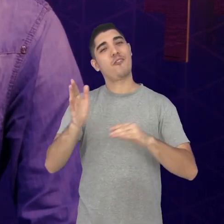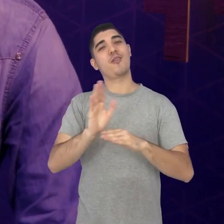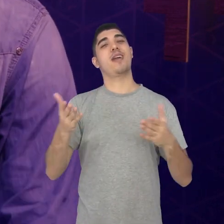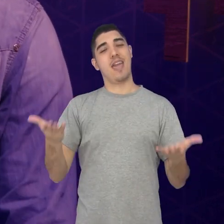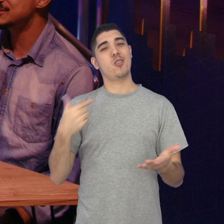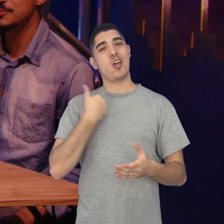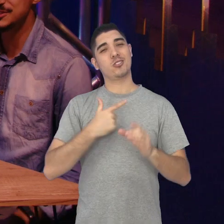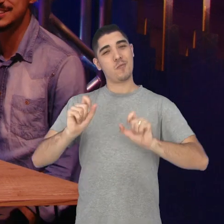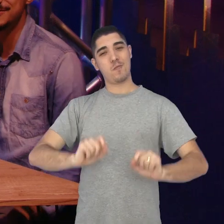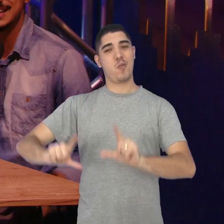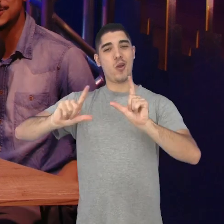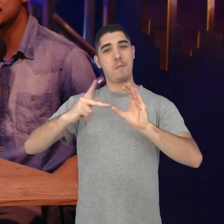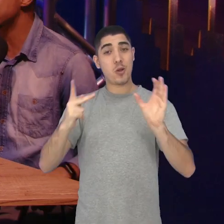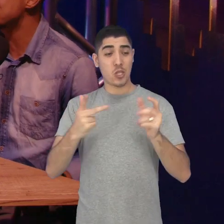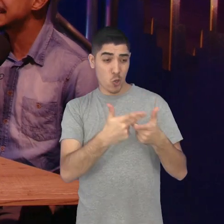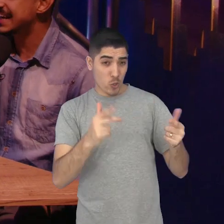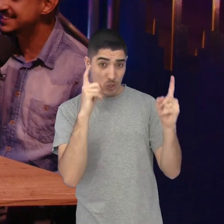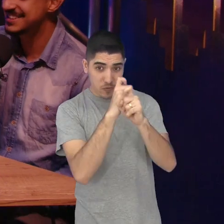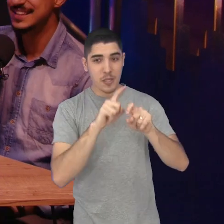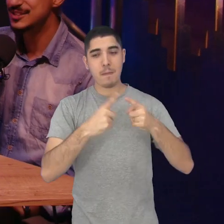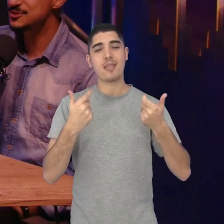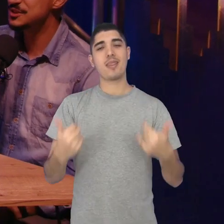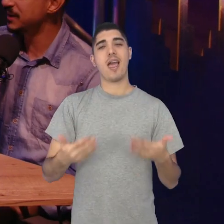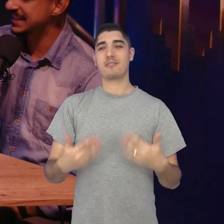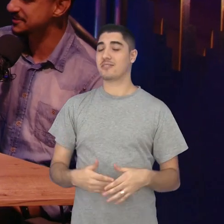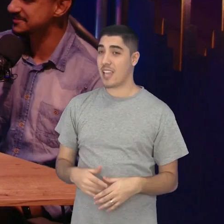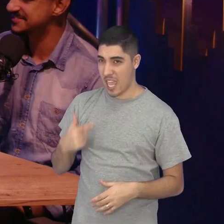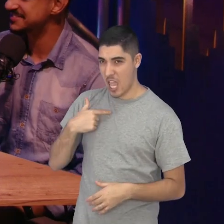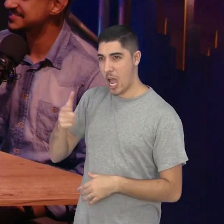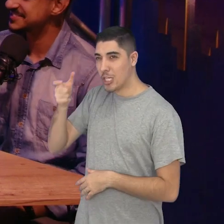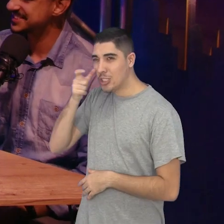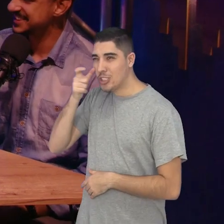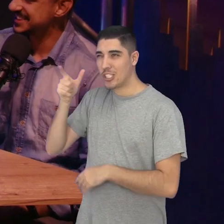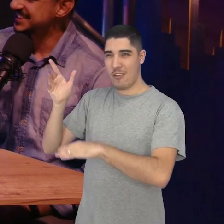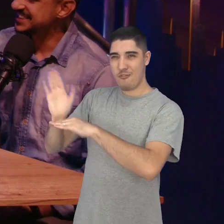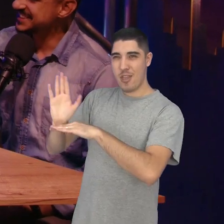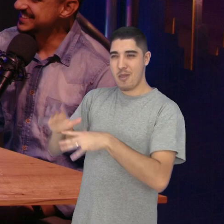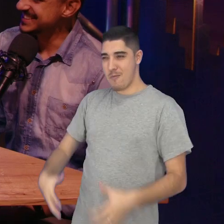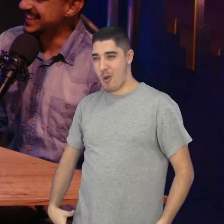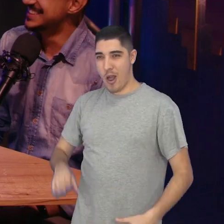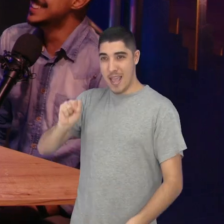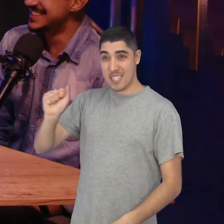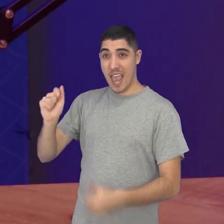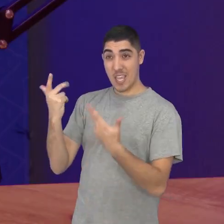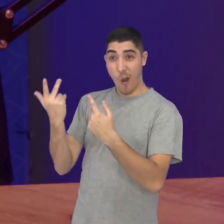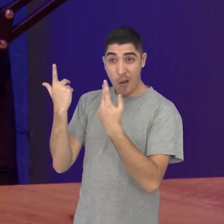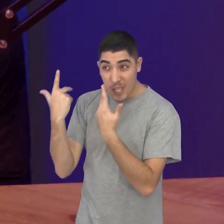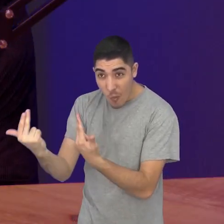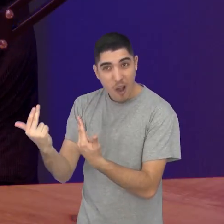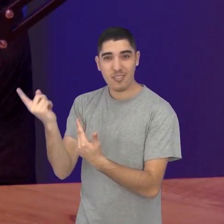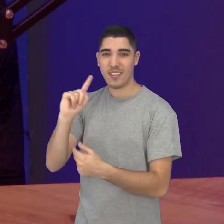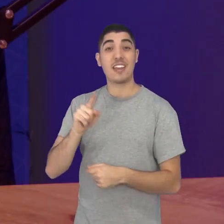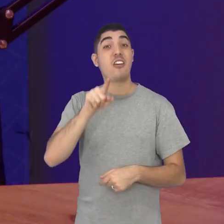Ser, galera. Isso é o Pode Ser. Falar de Pois coisa é. complicada de um jeito maneiro. Eu nunca mais vou assistir Monstros S.A. do mesmo jeito, Samu.